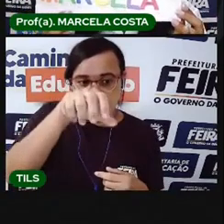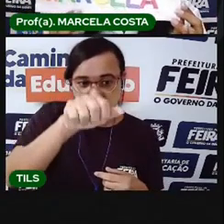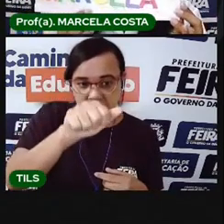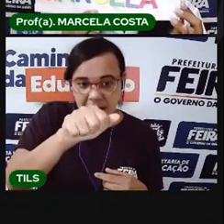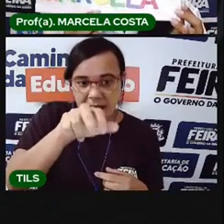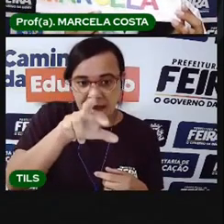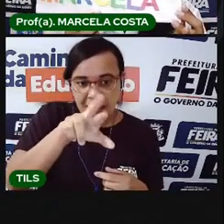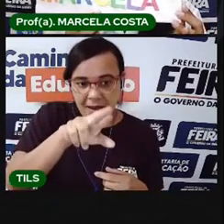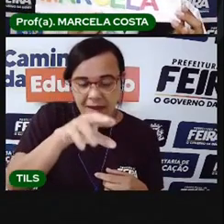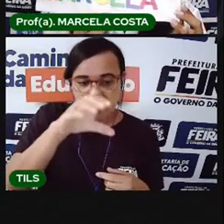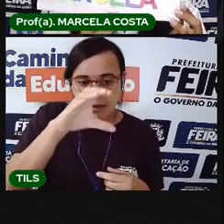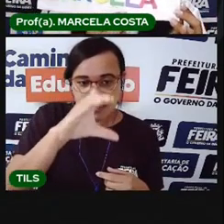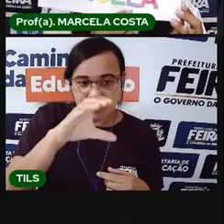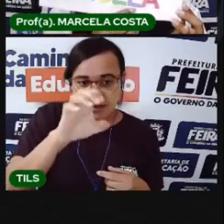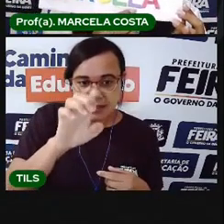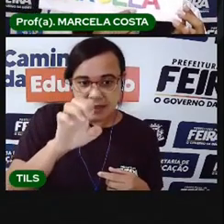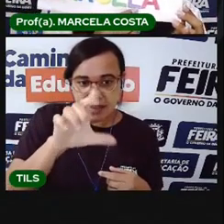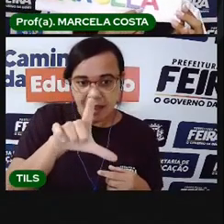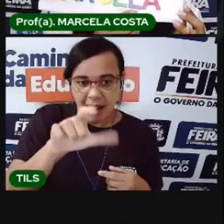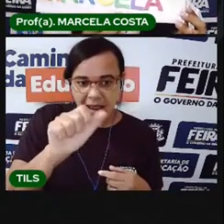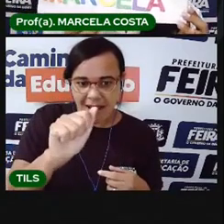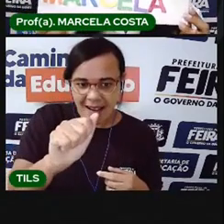Marcela,